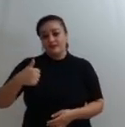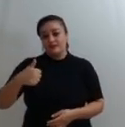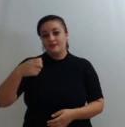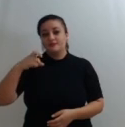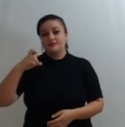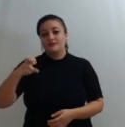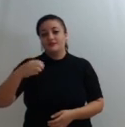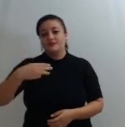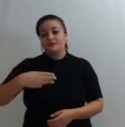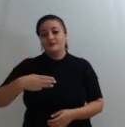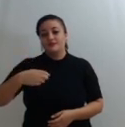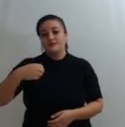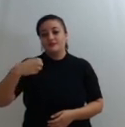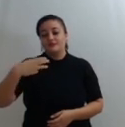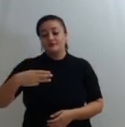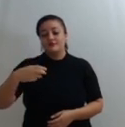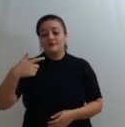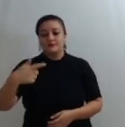615.337.